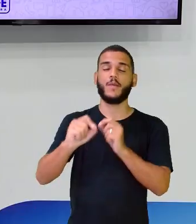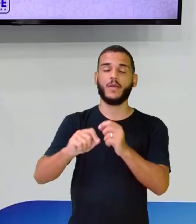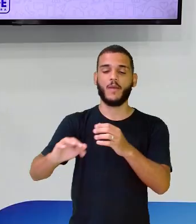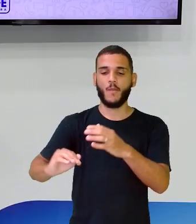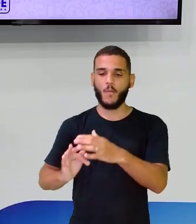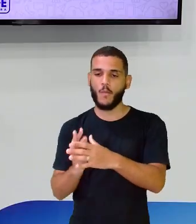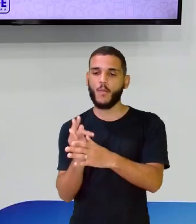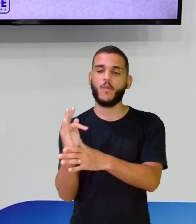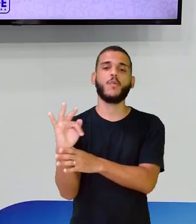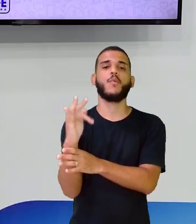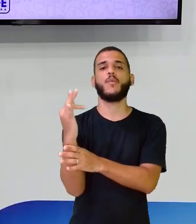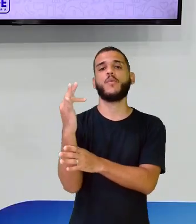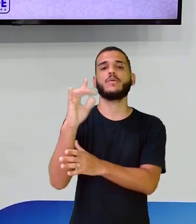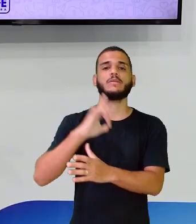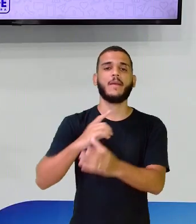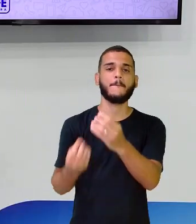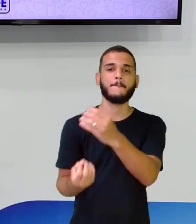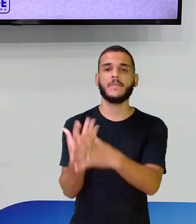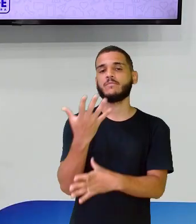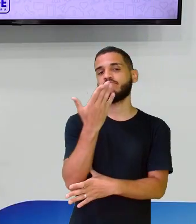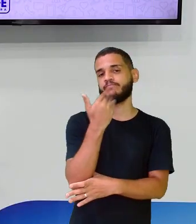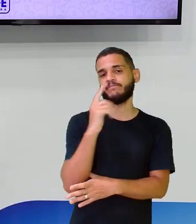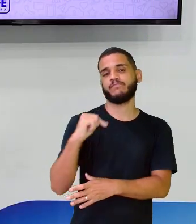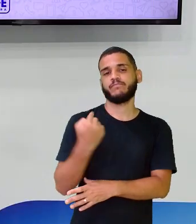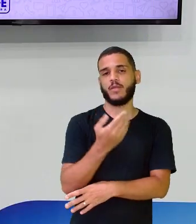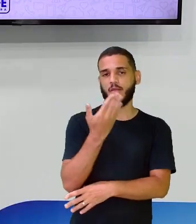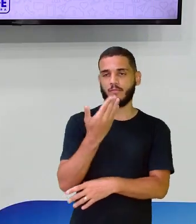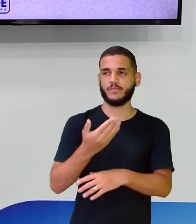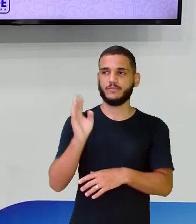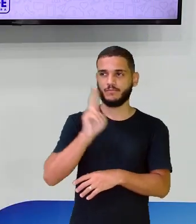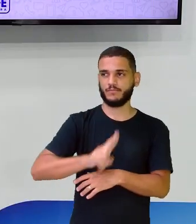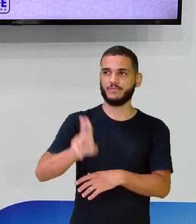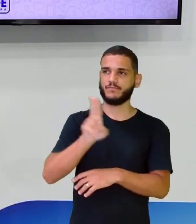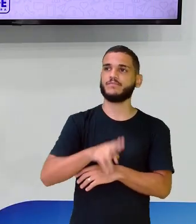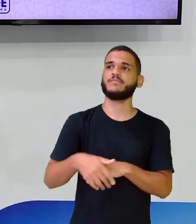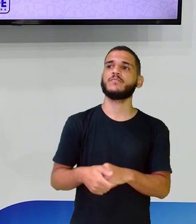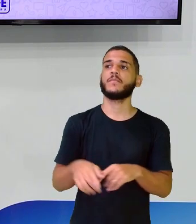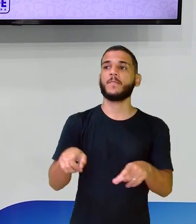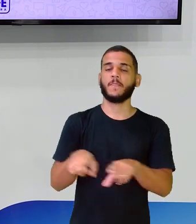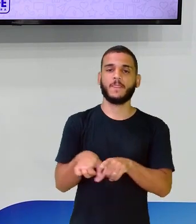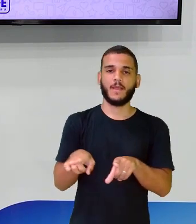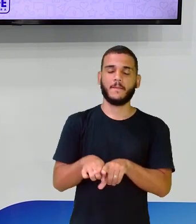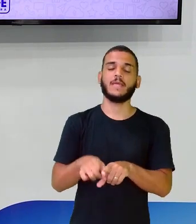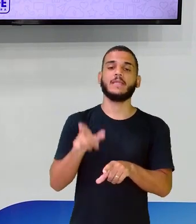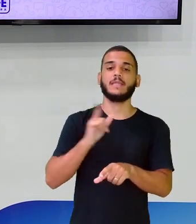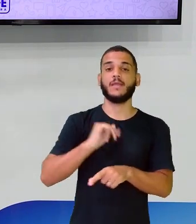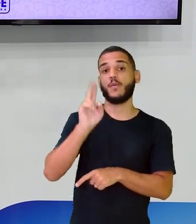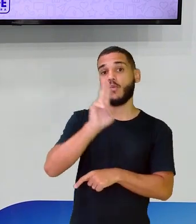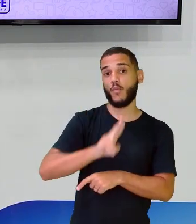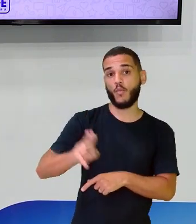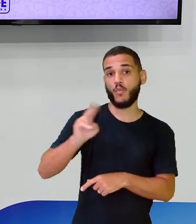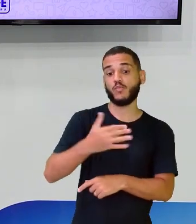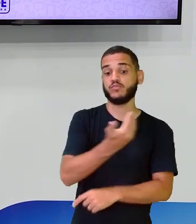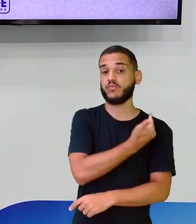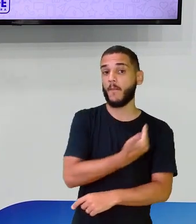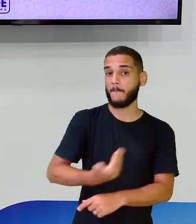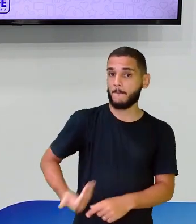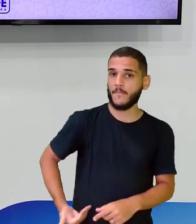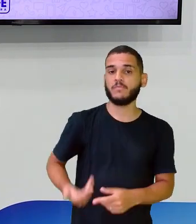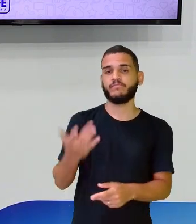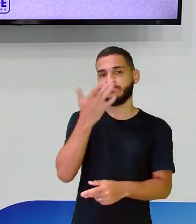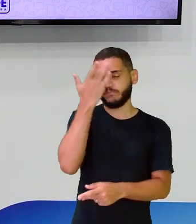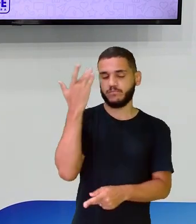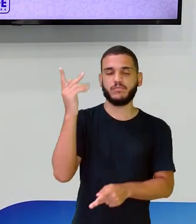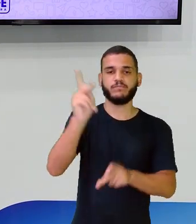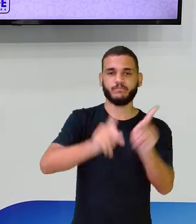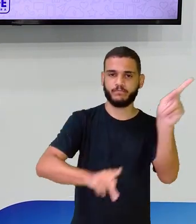e produzirem os alimentos para a gente poder consumir, não é verdade? Olha só, abastecimento público. Existem esses grandes centros